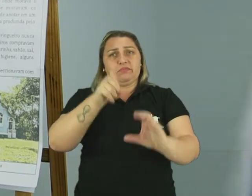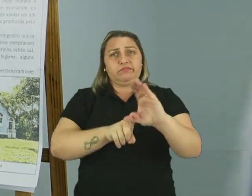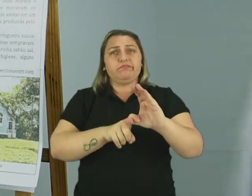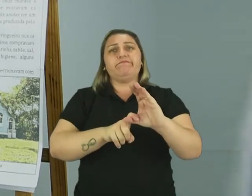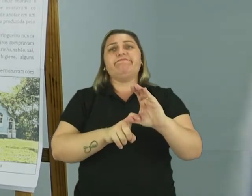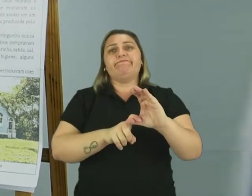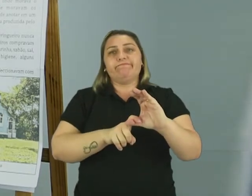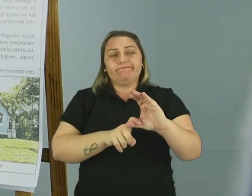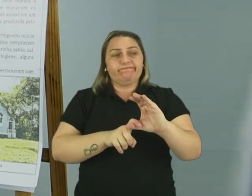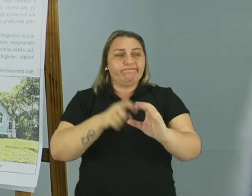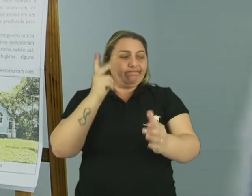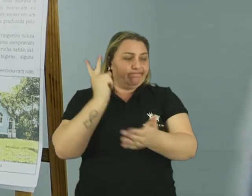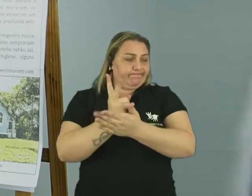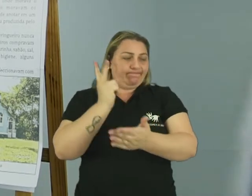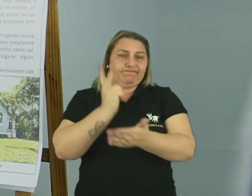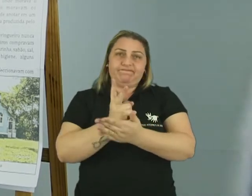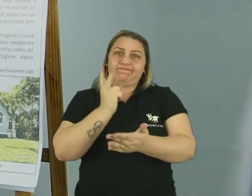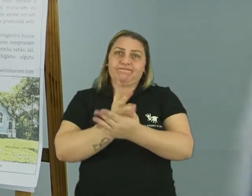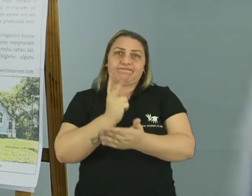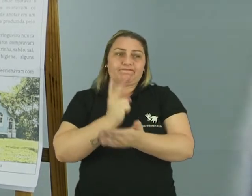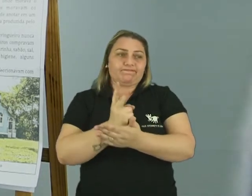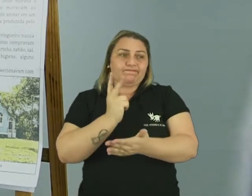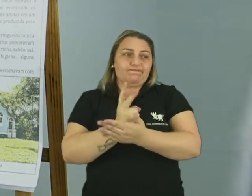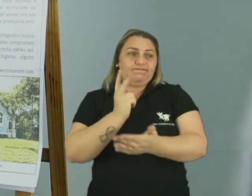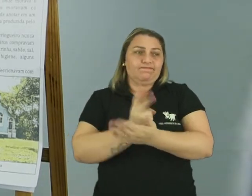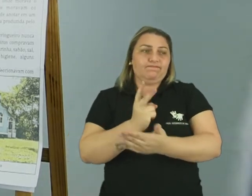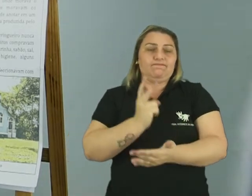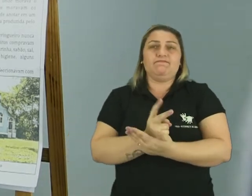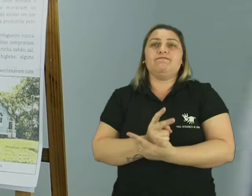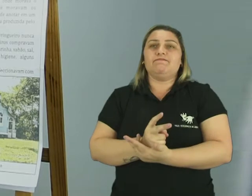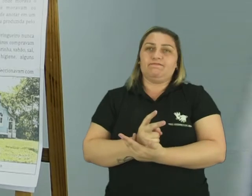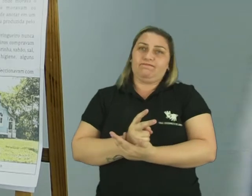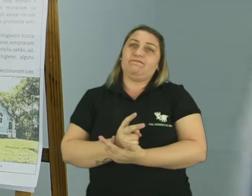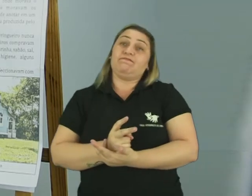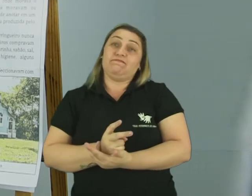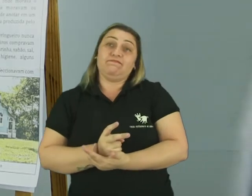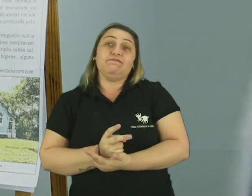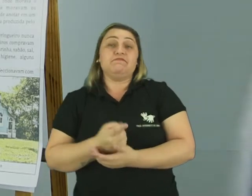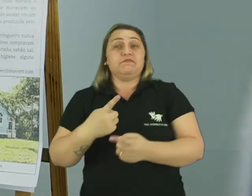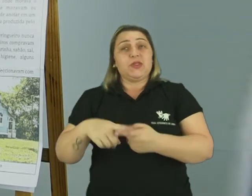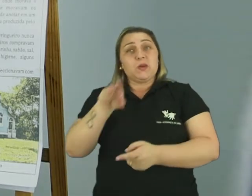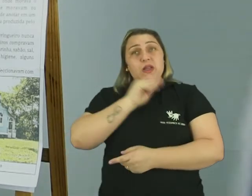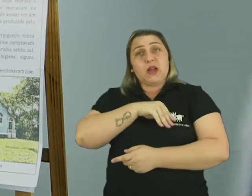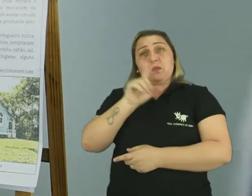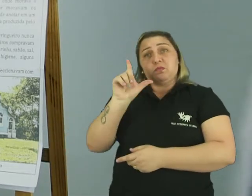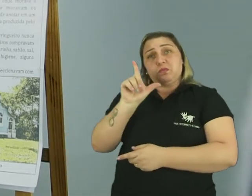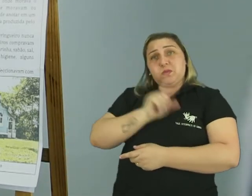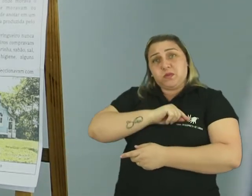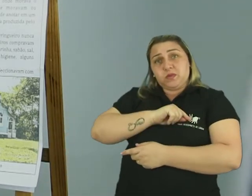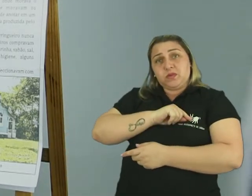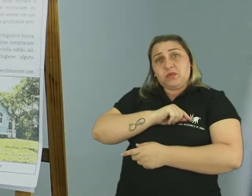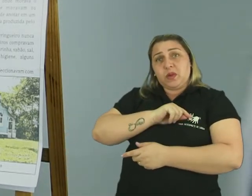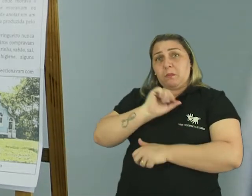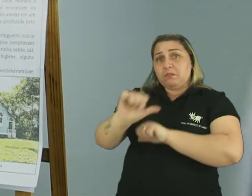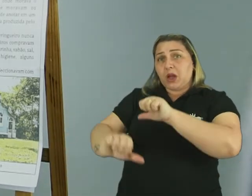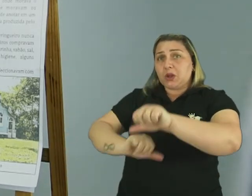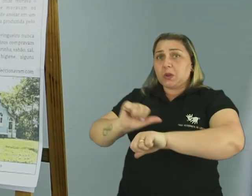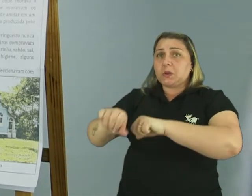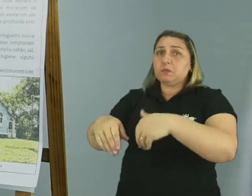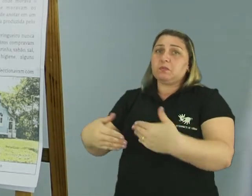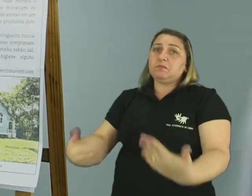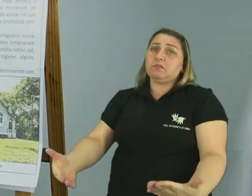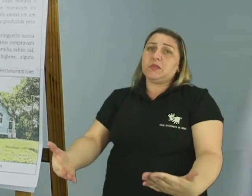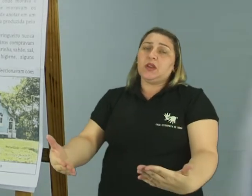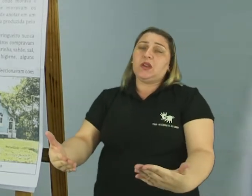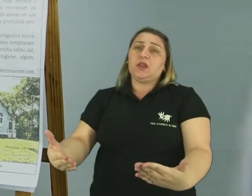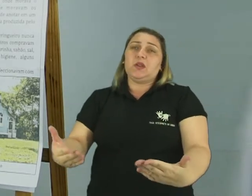que ficavam devendo para o comprador. Porque eles tinham o salário deles, só que o salário deles eles faziam de uma forma, o dinheiro que eles